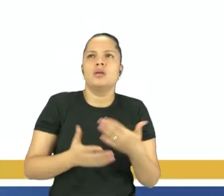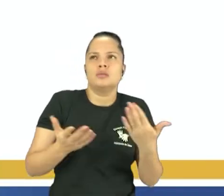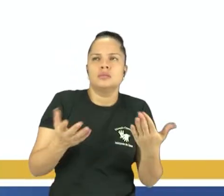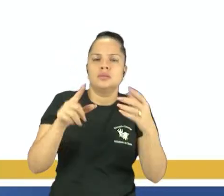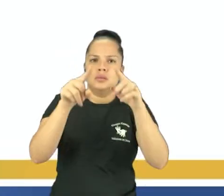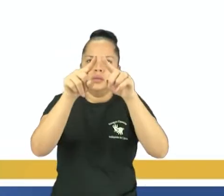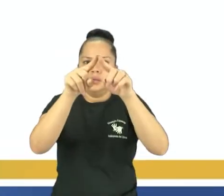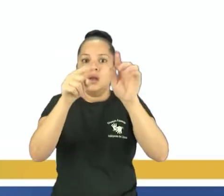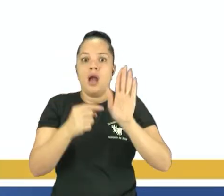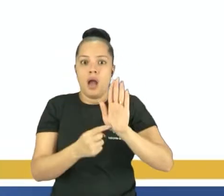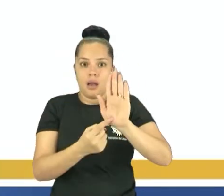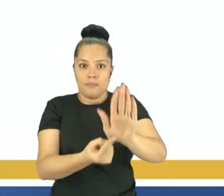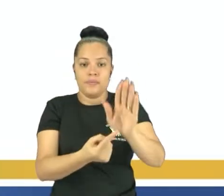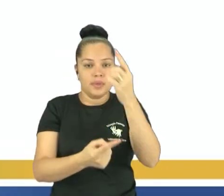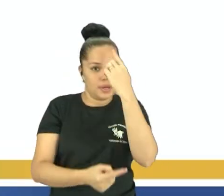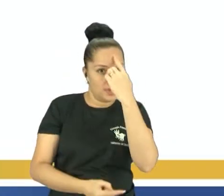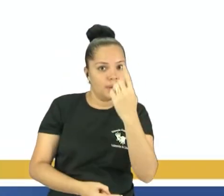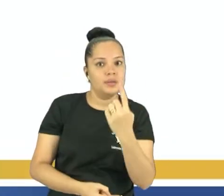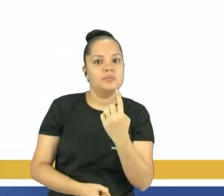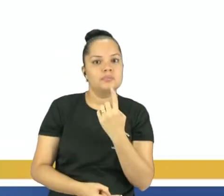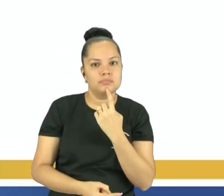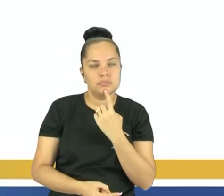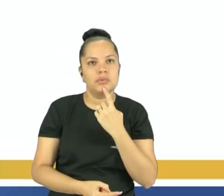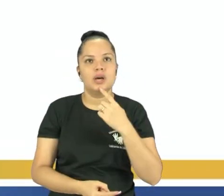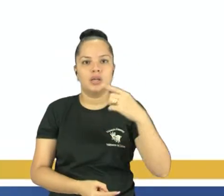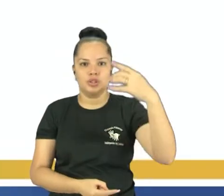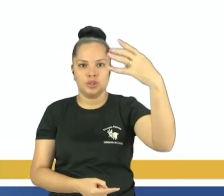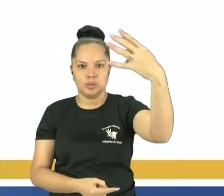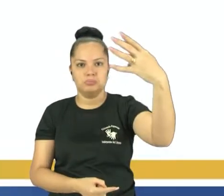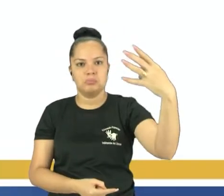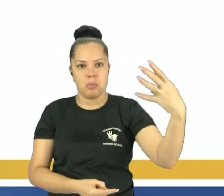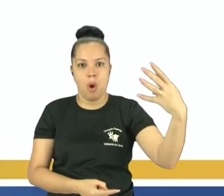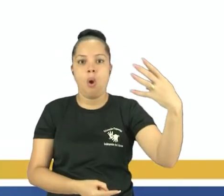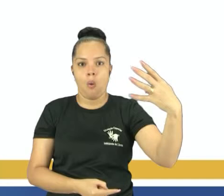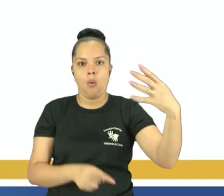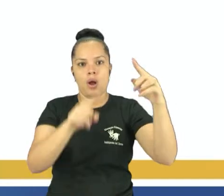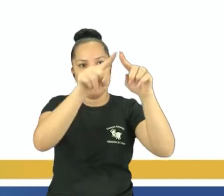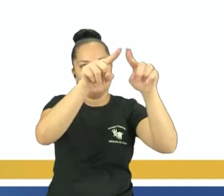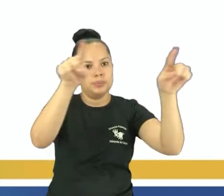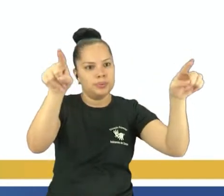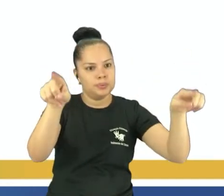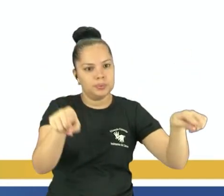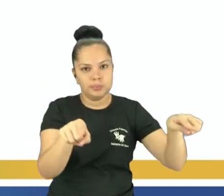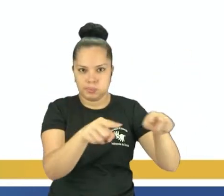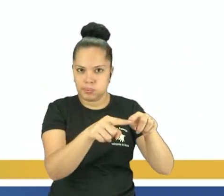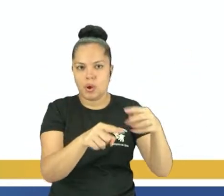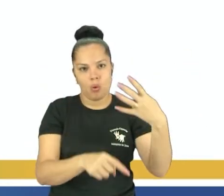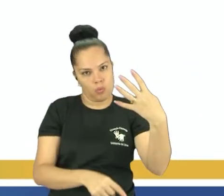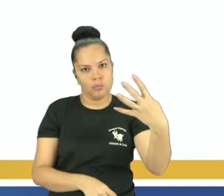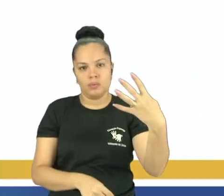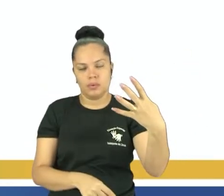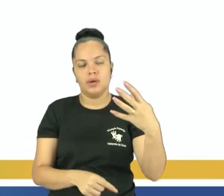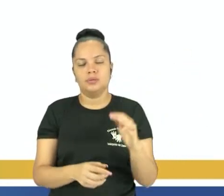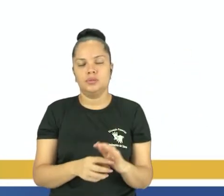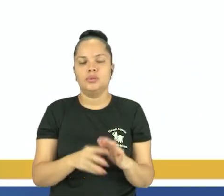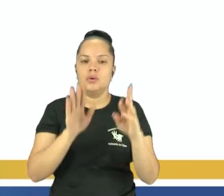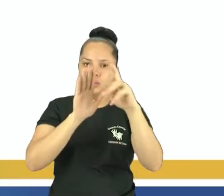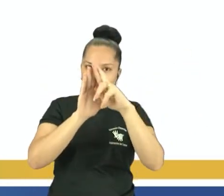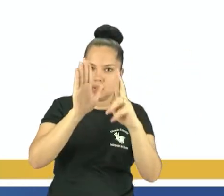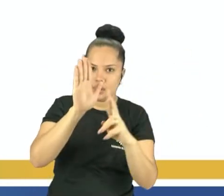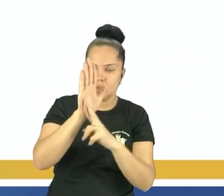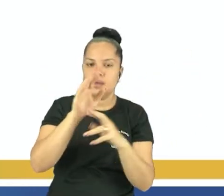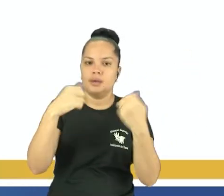é um quadrilátero, nós sabemos que o número de lados dessa figura é igual a 4, né? Então, lá na nossa fórmula, nós